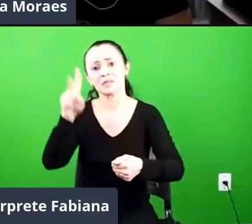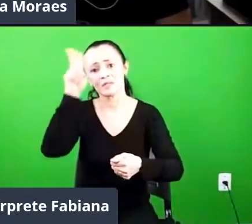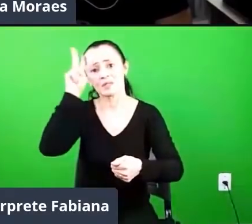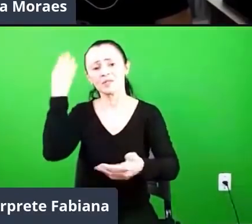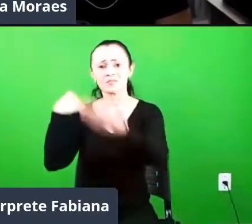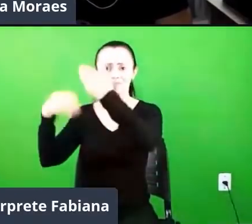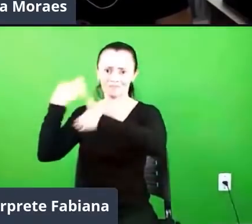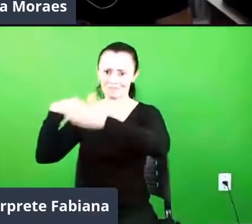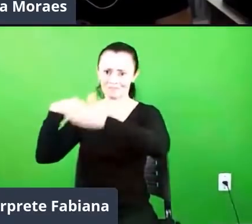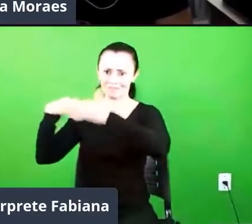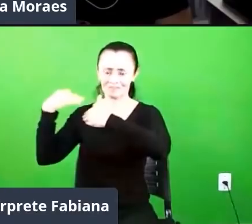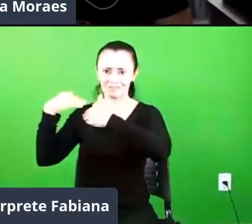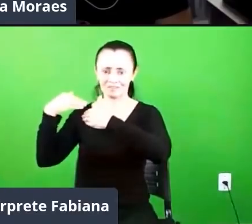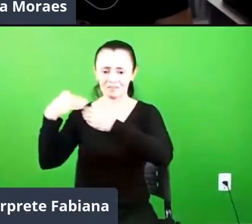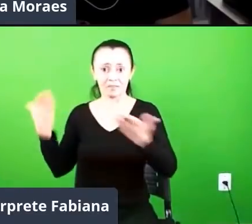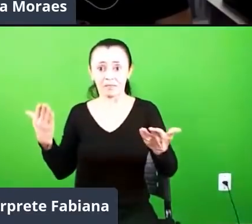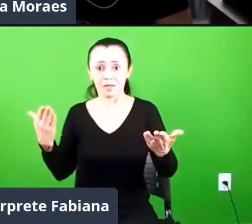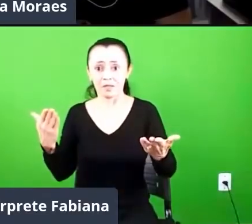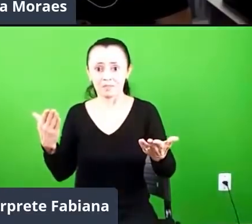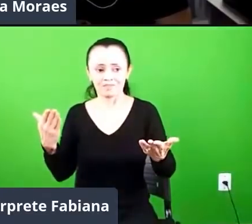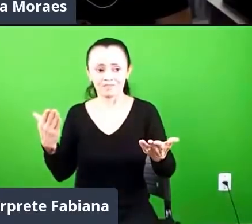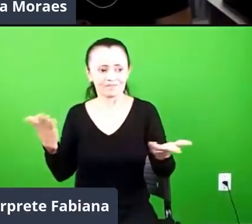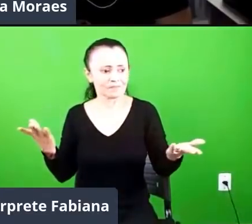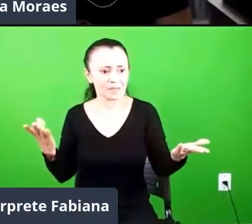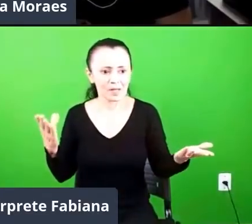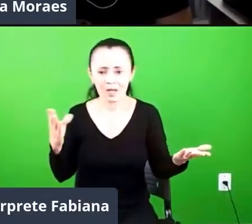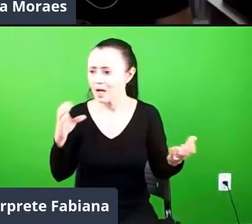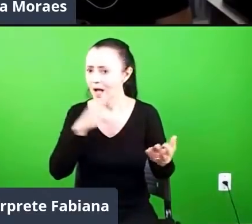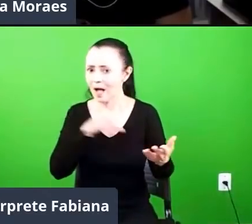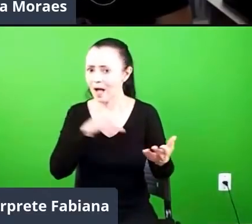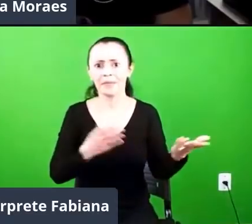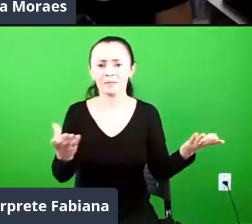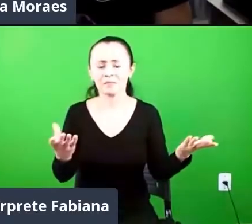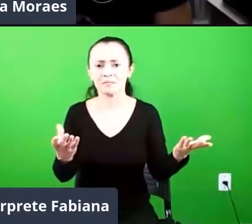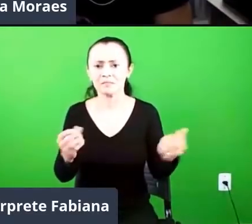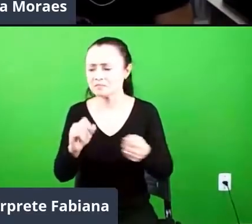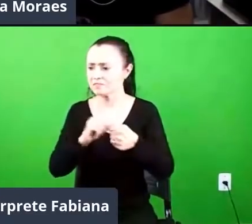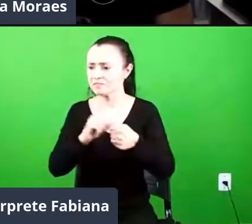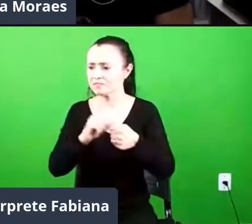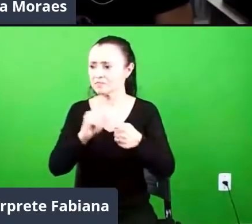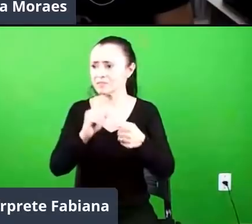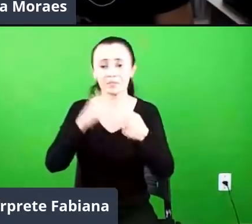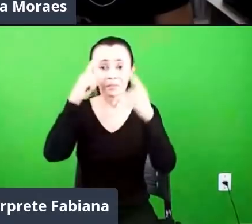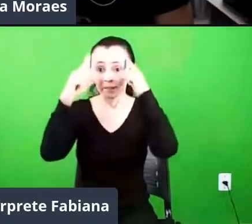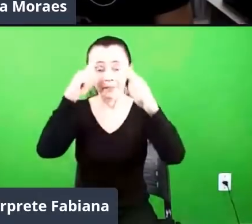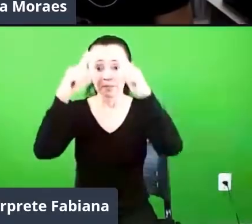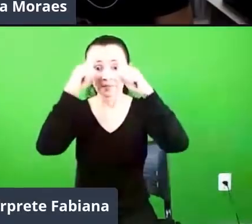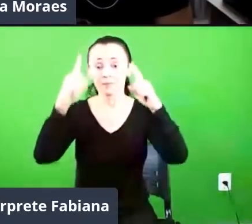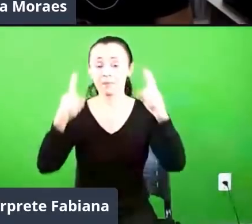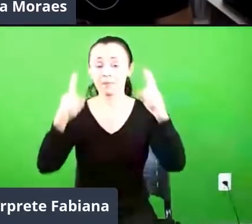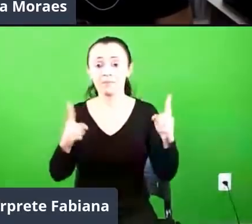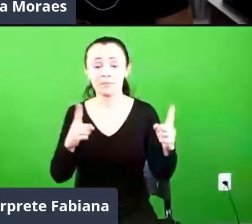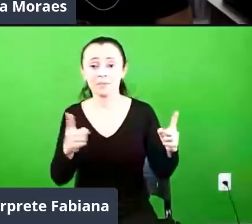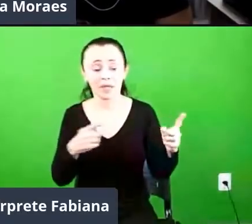um mês para o outro, nós começamos isso em março, né? Quantos anos foram levados para nós termos essa construção de escola, com todos